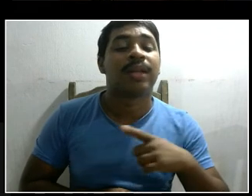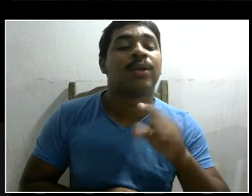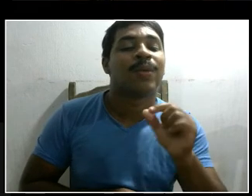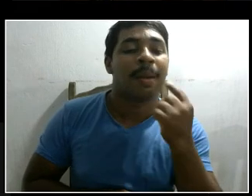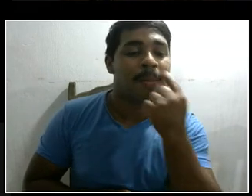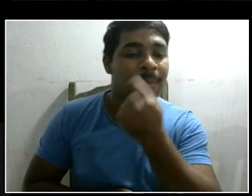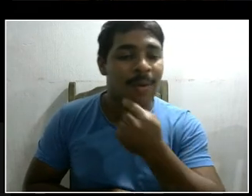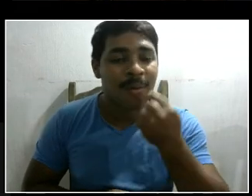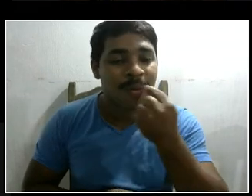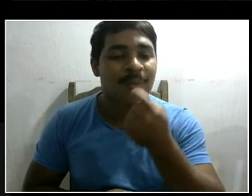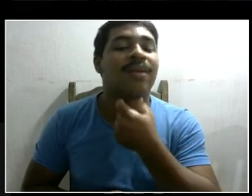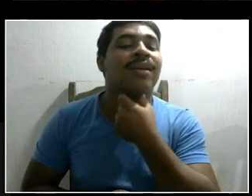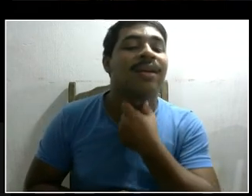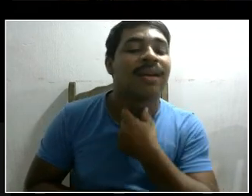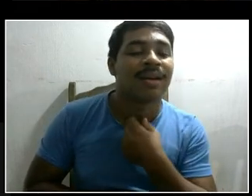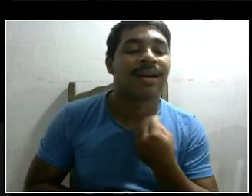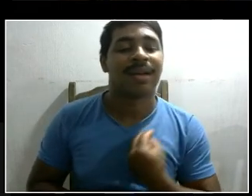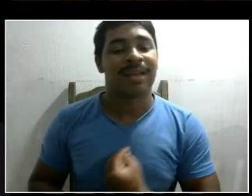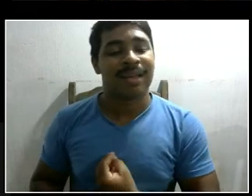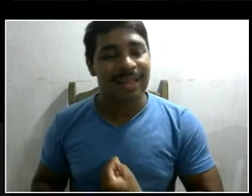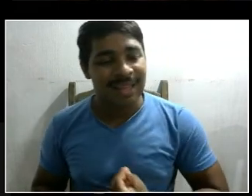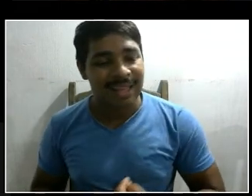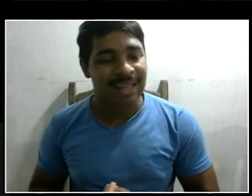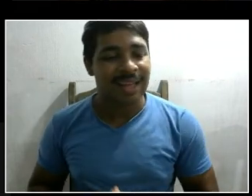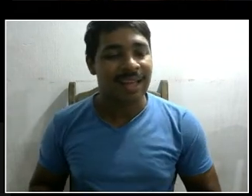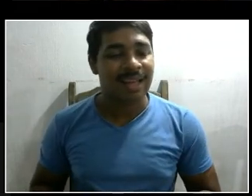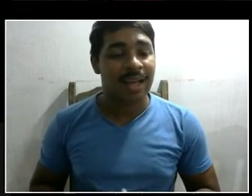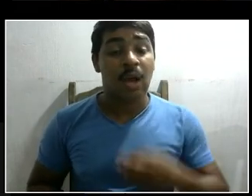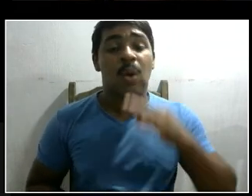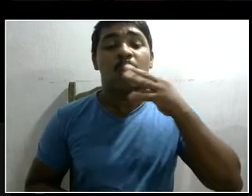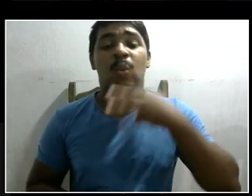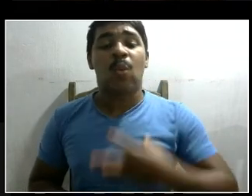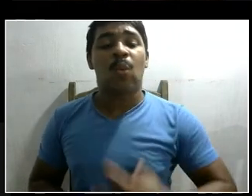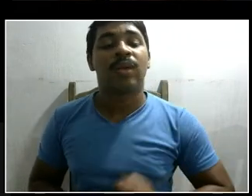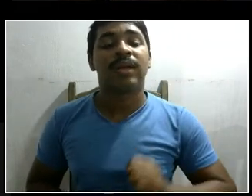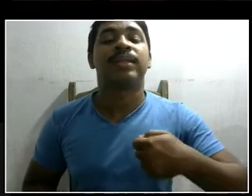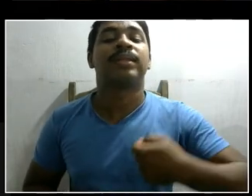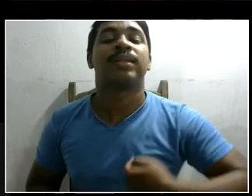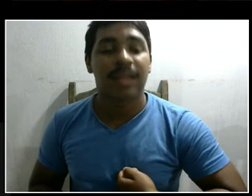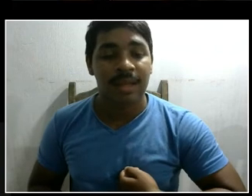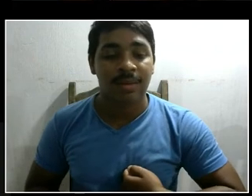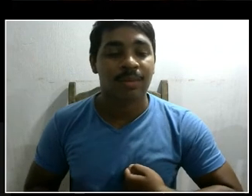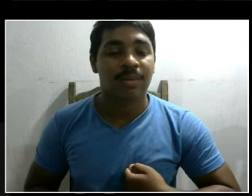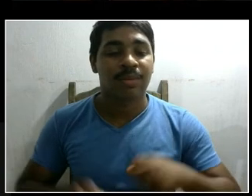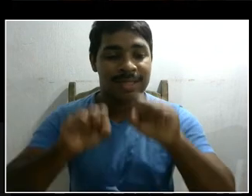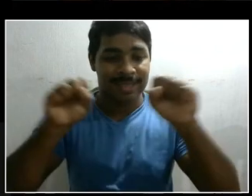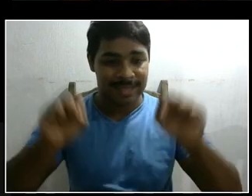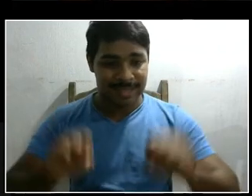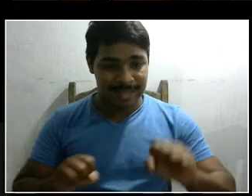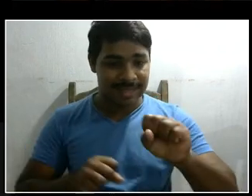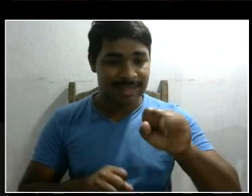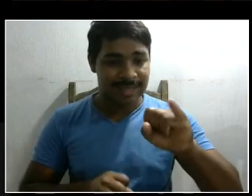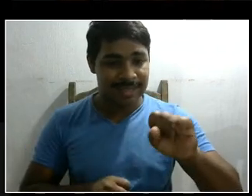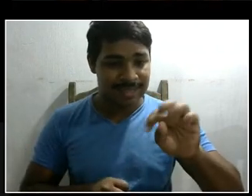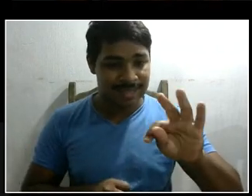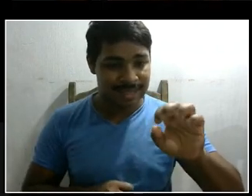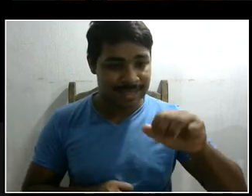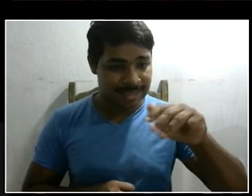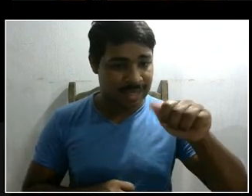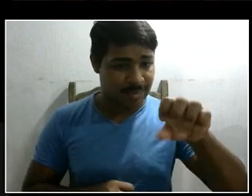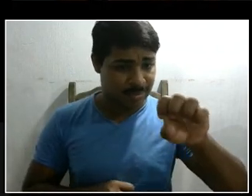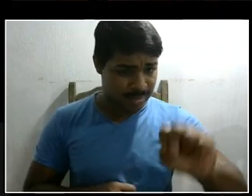intestino delgado, intestino grosso. Então, ele é formado por vários órgãos interligados. Então, ele formou um sistema. Agora, imagina se